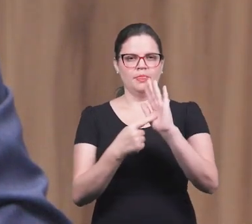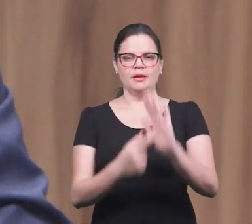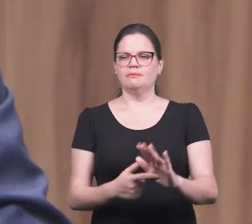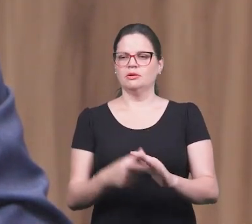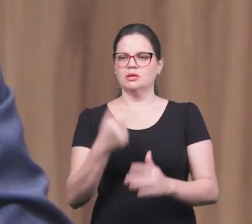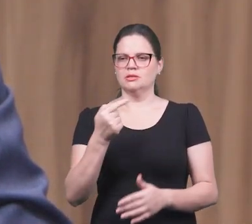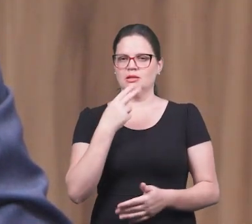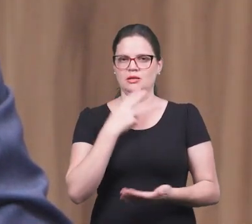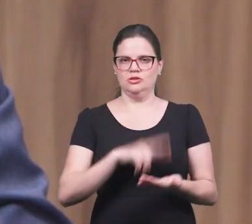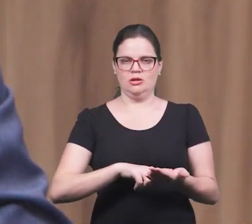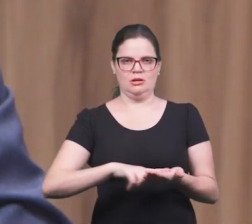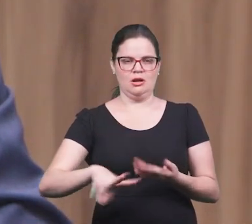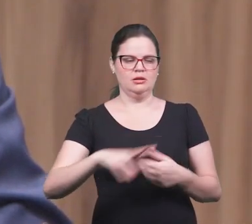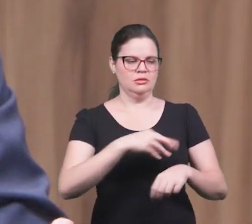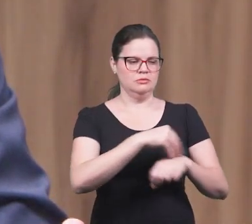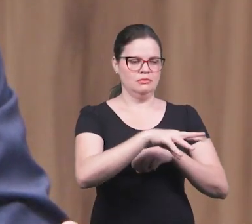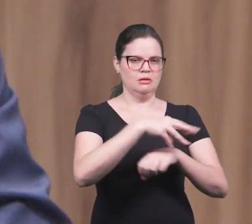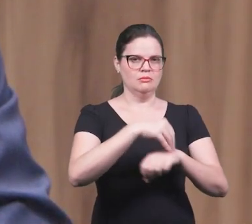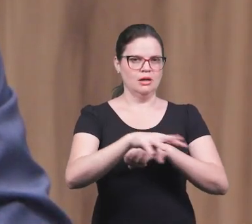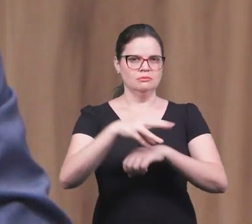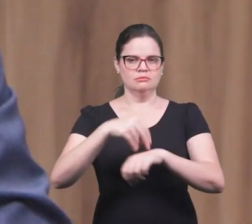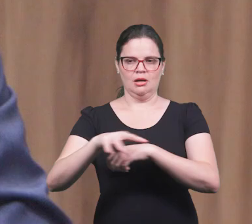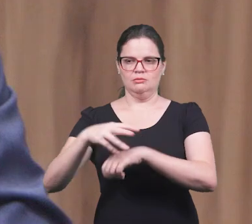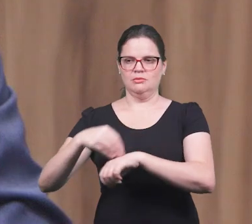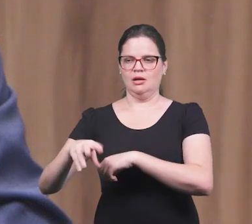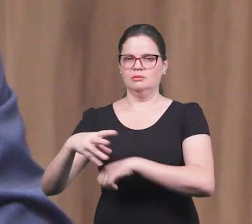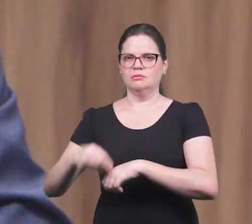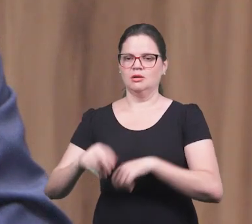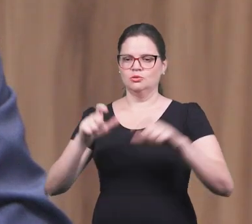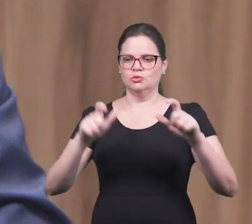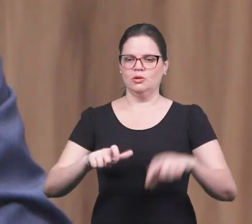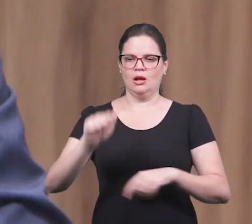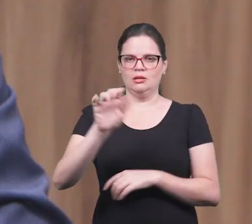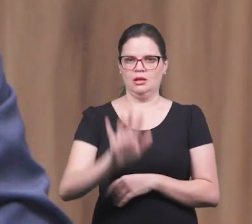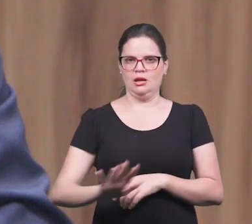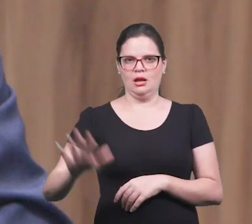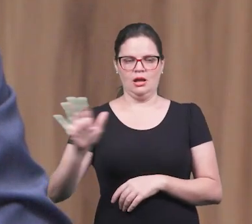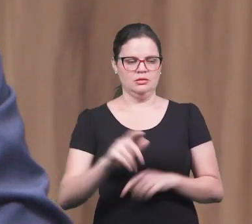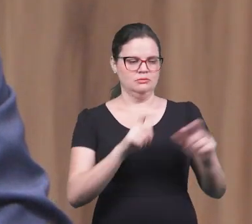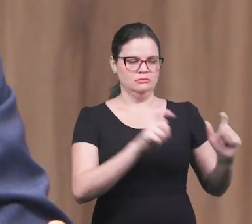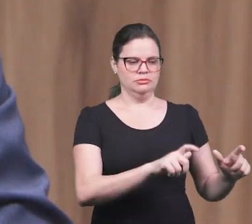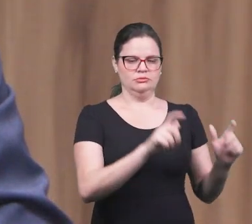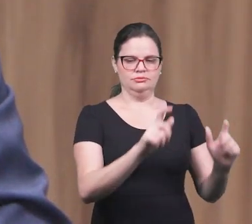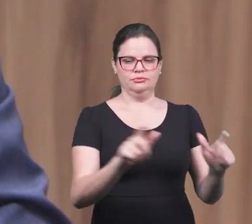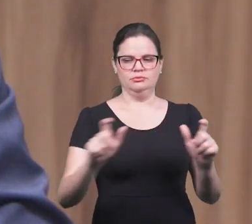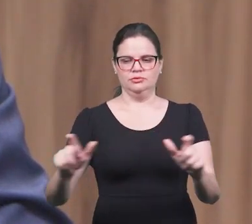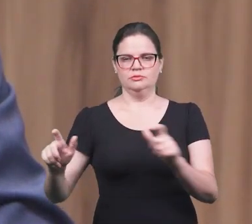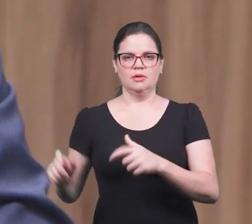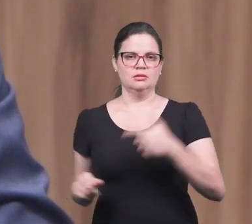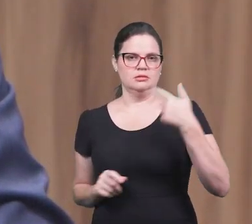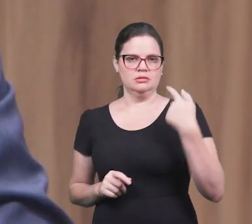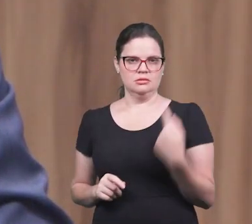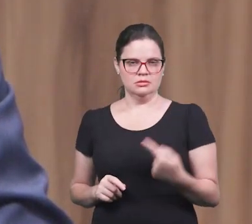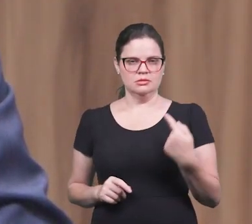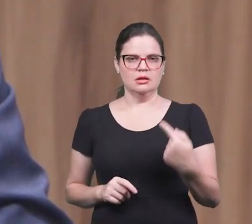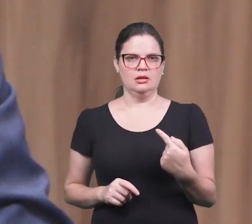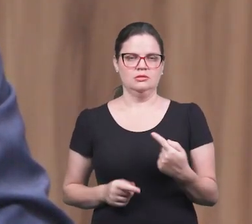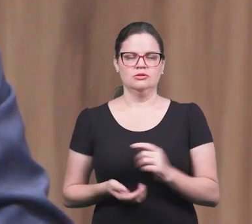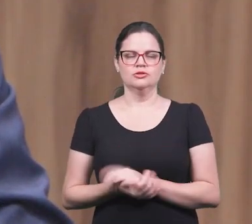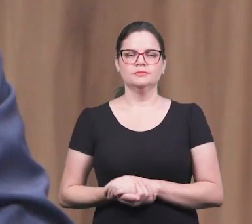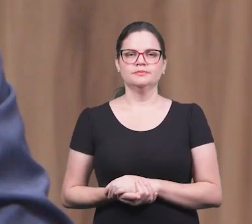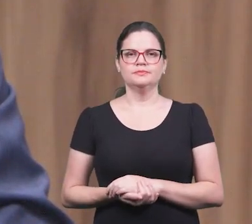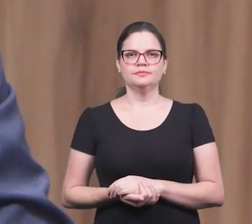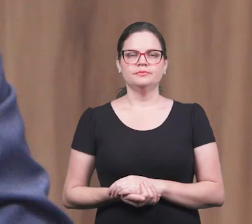foram direcionadas às 7 igrejas da Ásia, e não